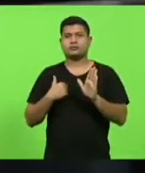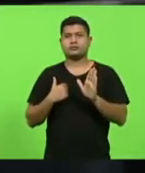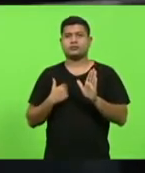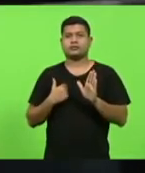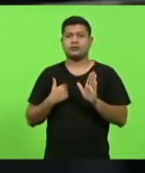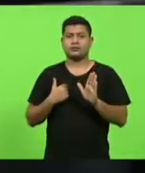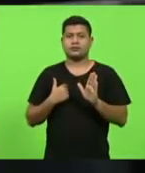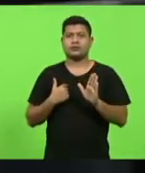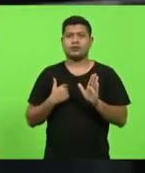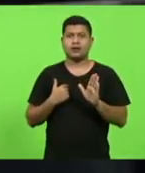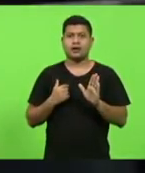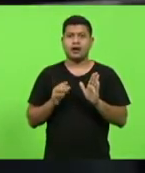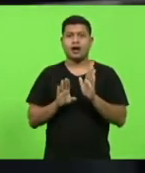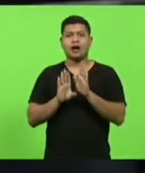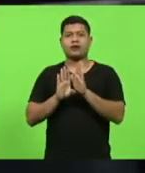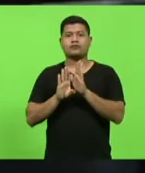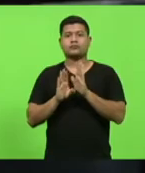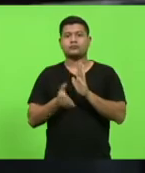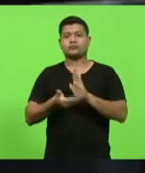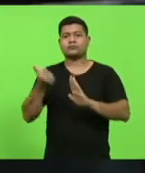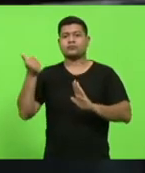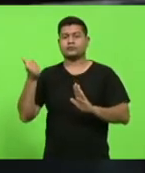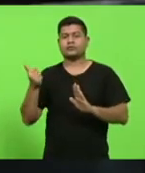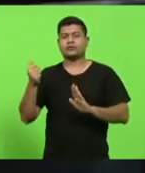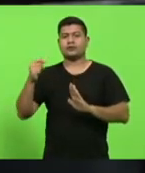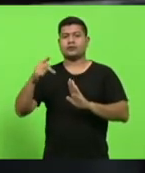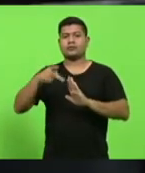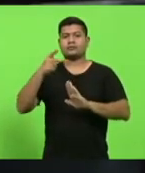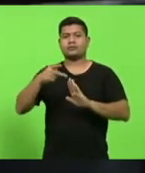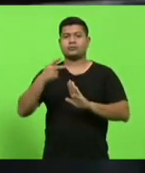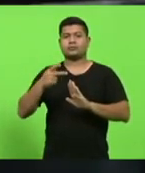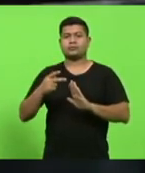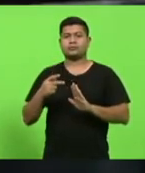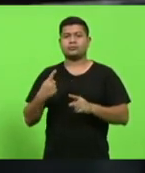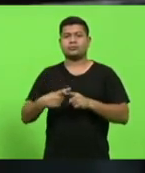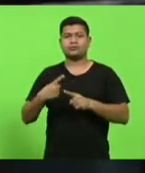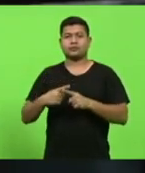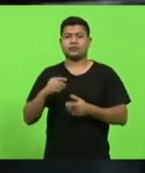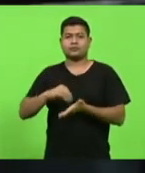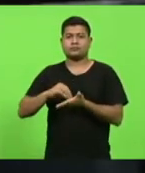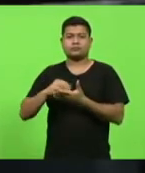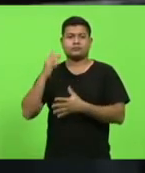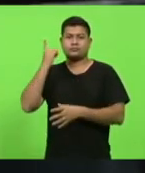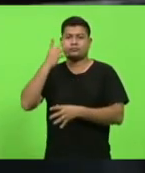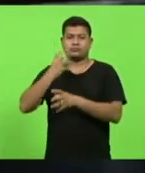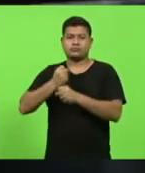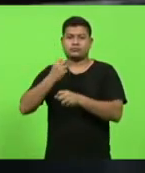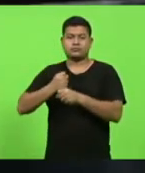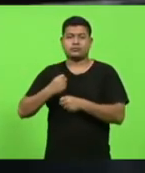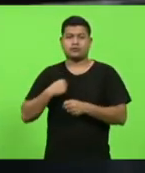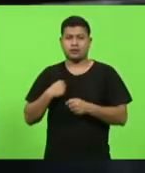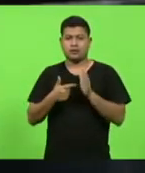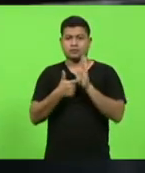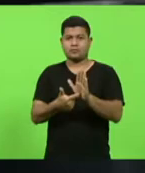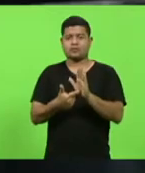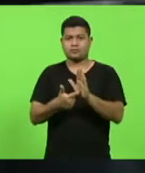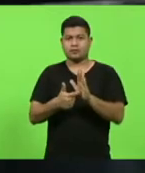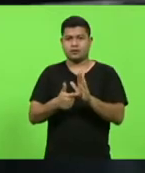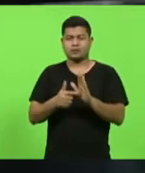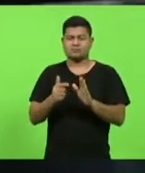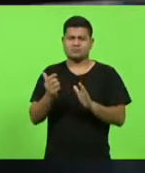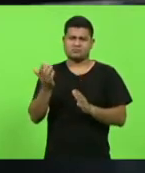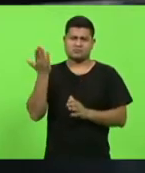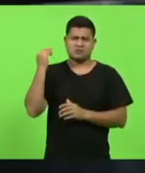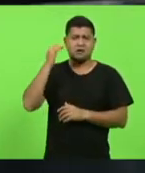ela foi retirada de pauta porque não tinha mais quórum. Foi apresentada numa quinta-feira. Eu